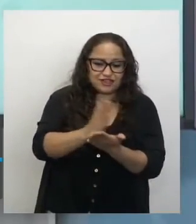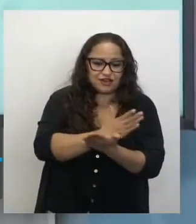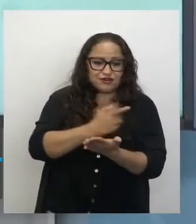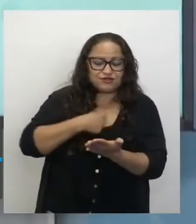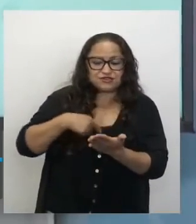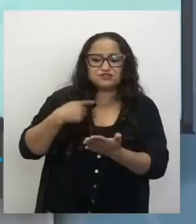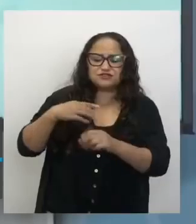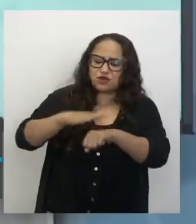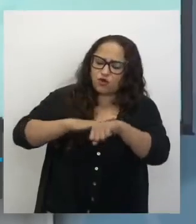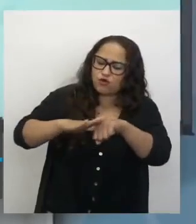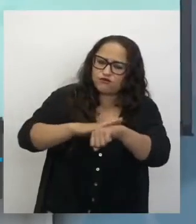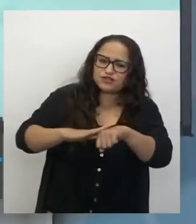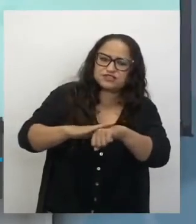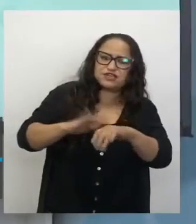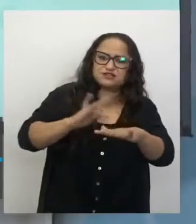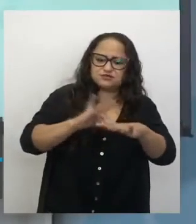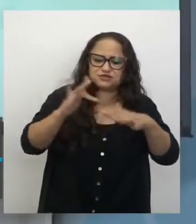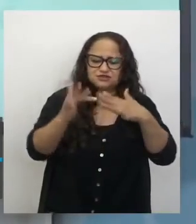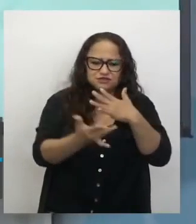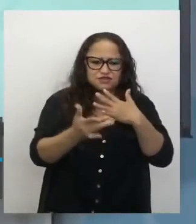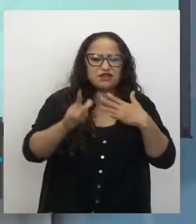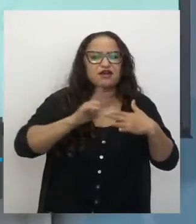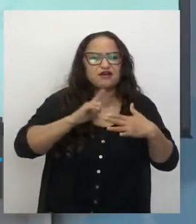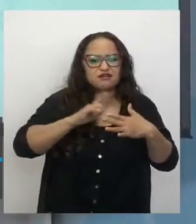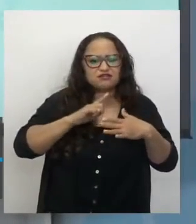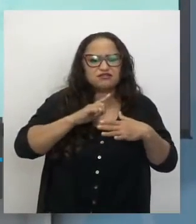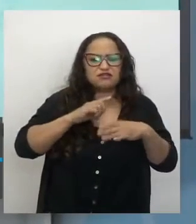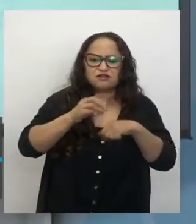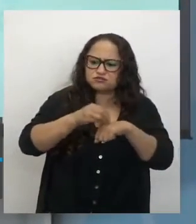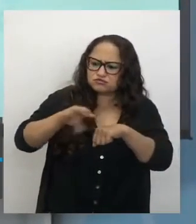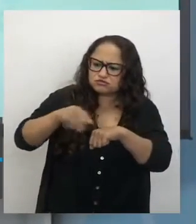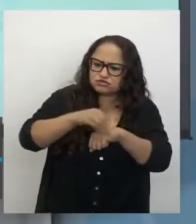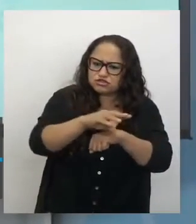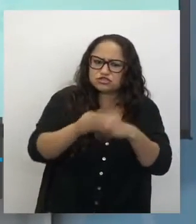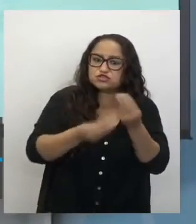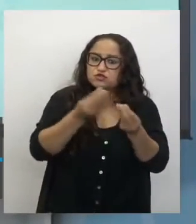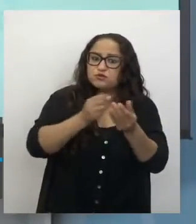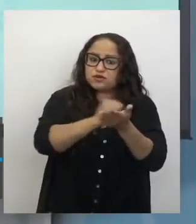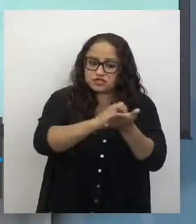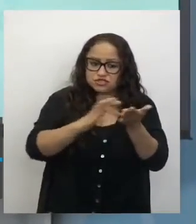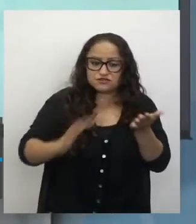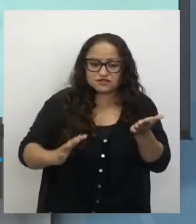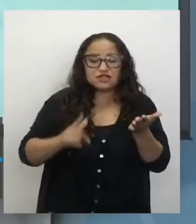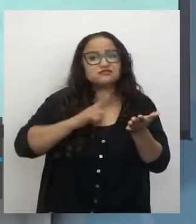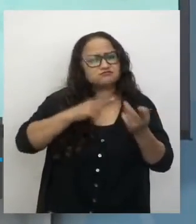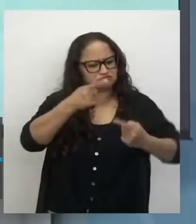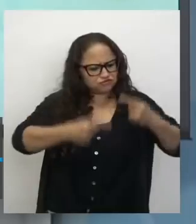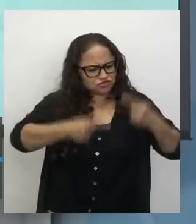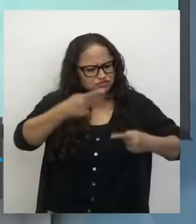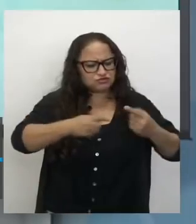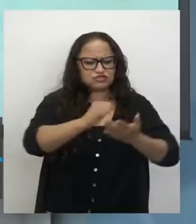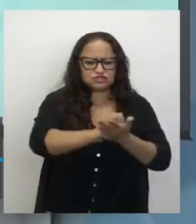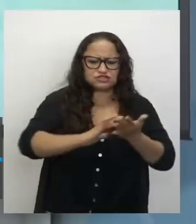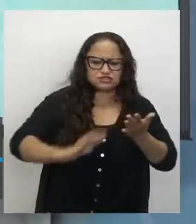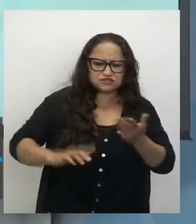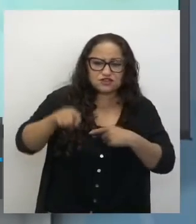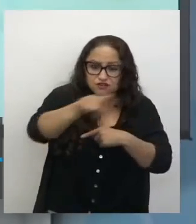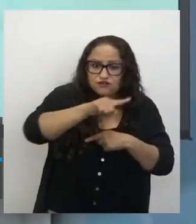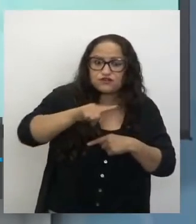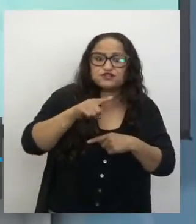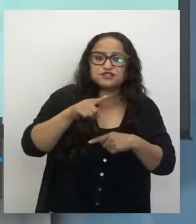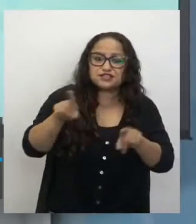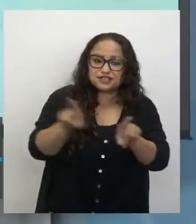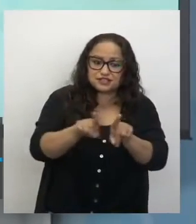aí pelas redes sociais. Eles têm me dado, assim, algumas devolutivas das tarefas, tá certo? A gente tem discutido as tarefas. Você também pode